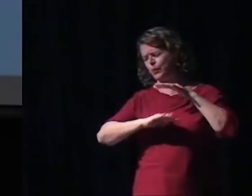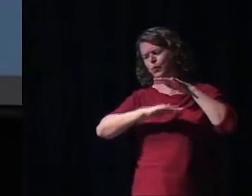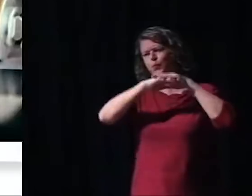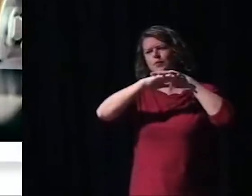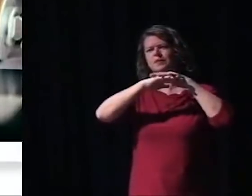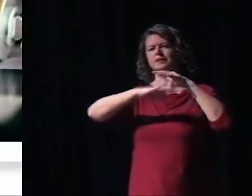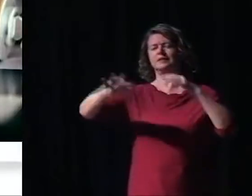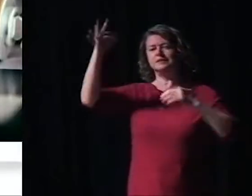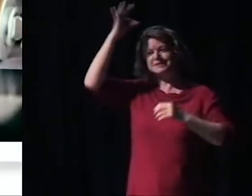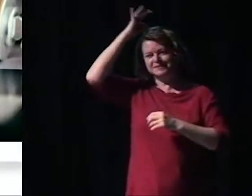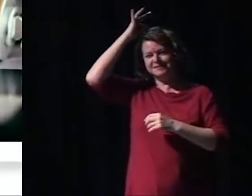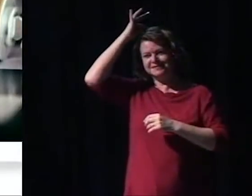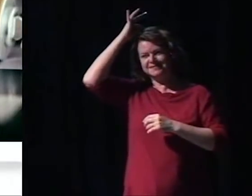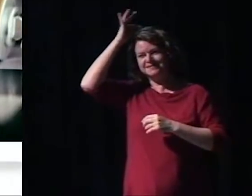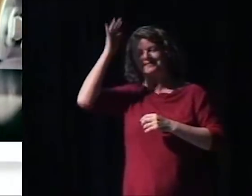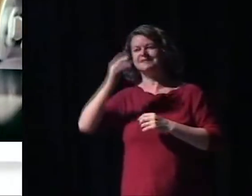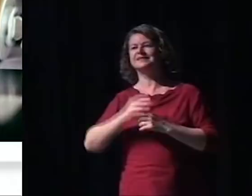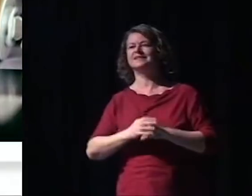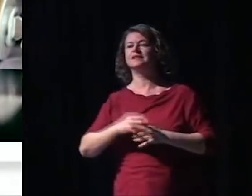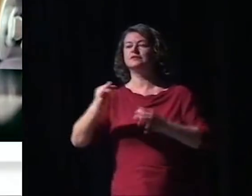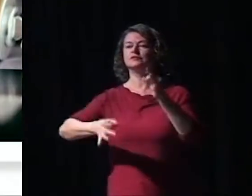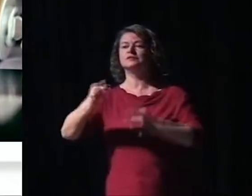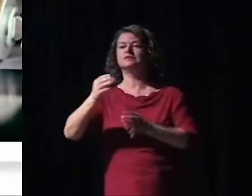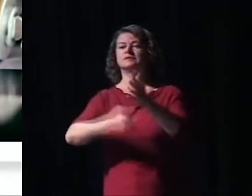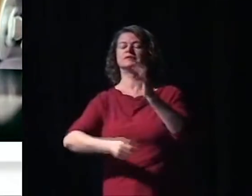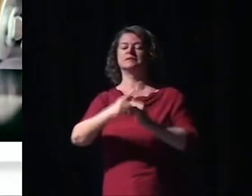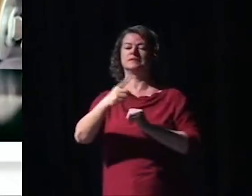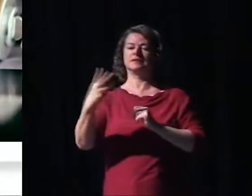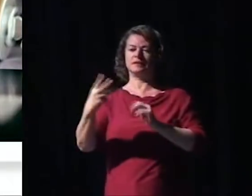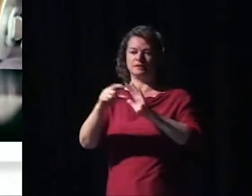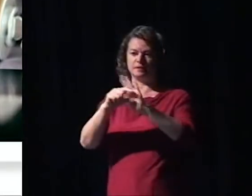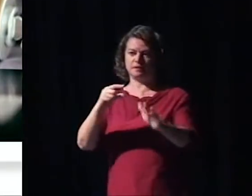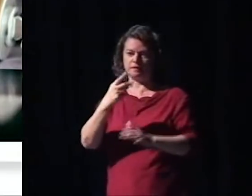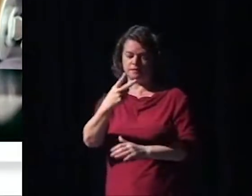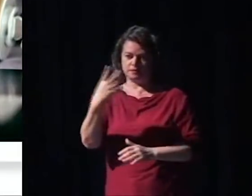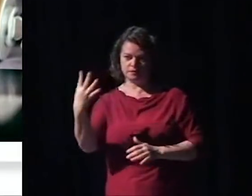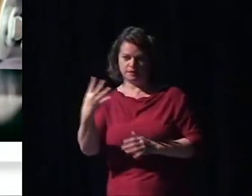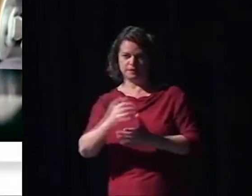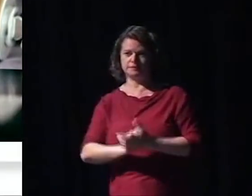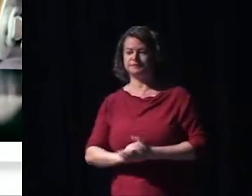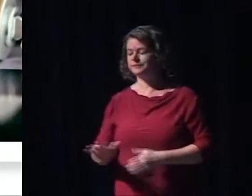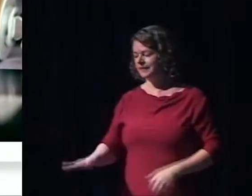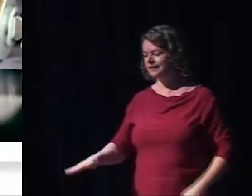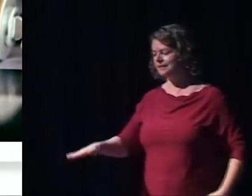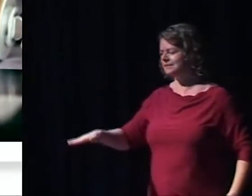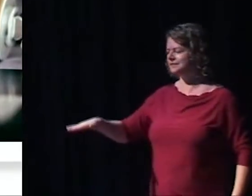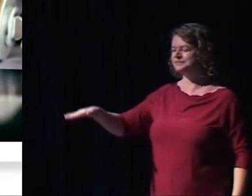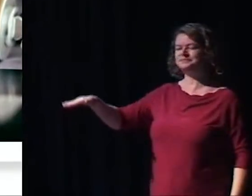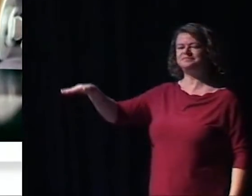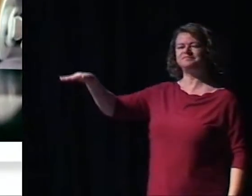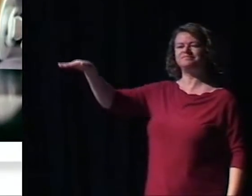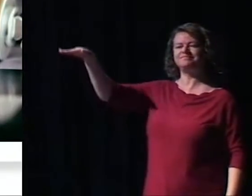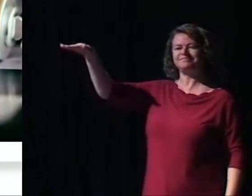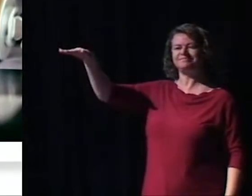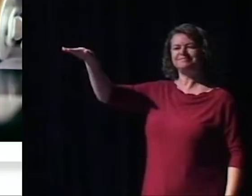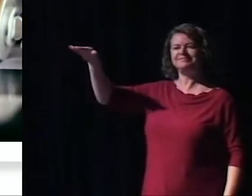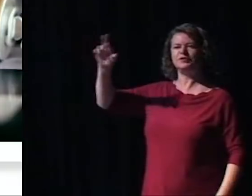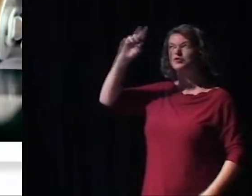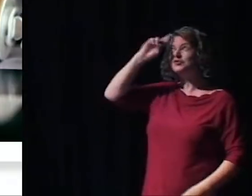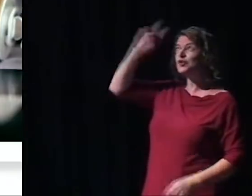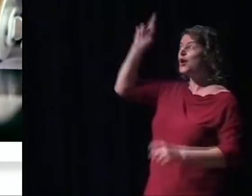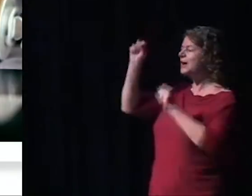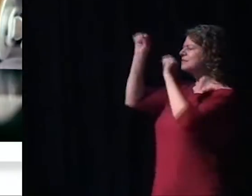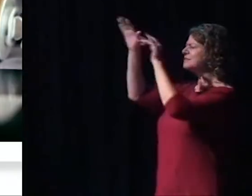cheio do Espírito Santo. Juízes 13, 24, ele cresceu e o Senhor o abençoou, e o Espírito do